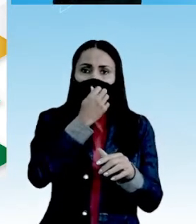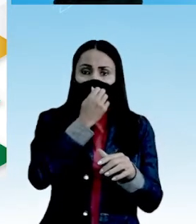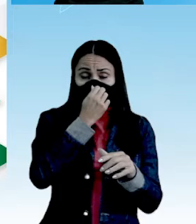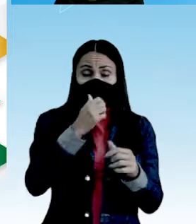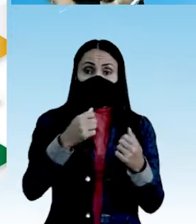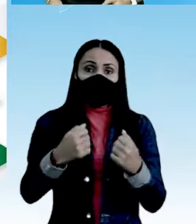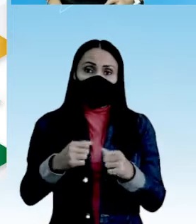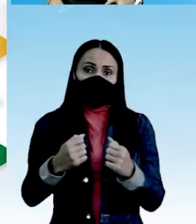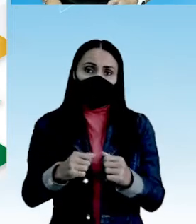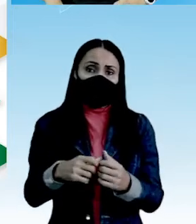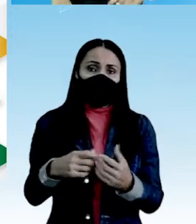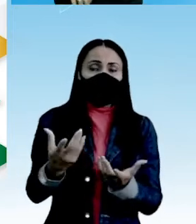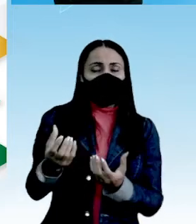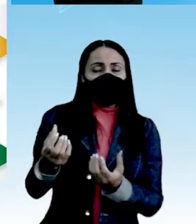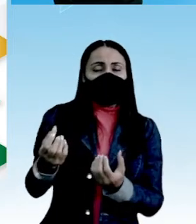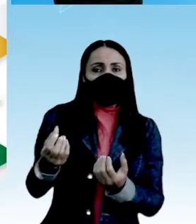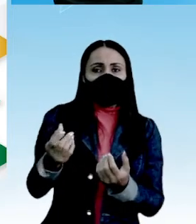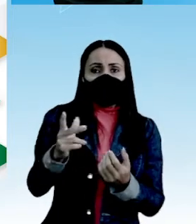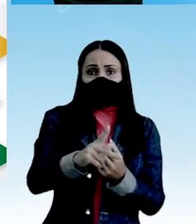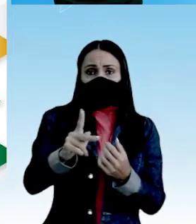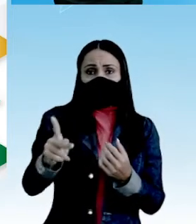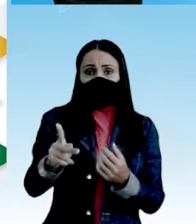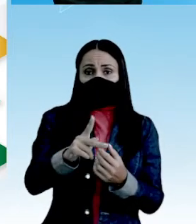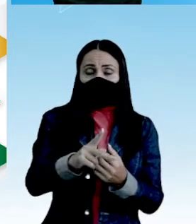professor, mas qualquer pessoa pode cantar e a gente canta